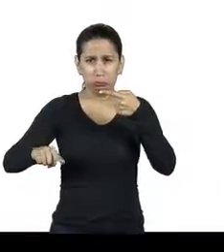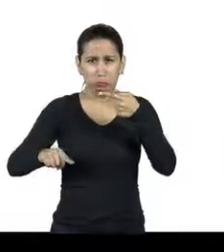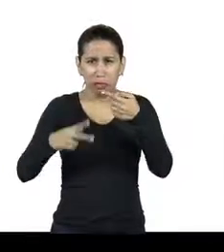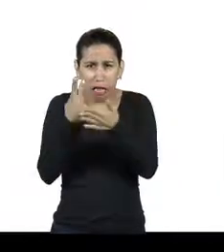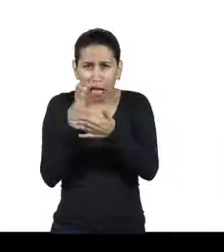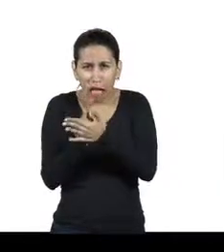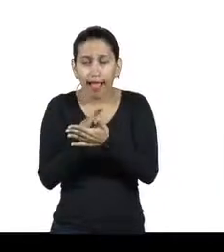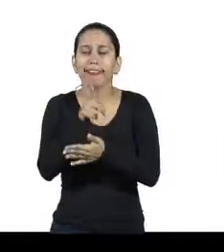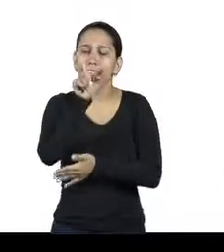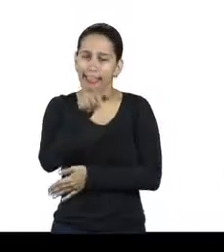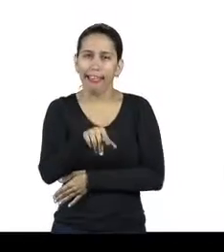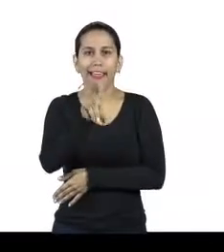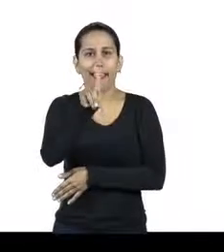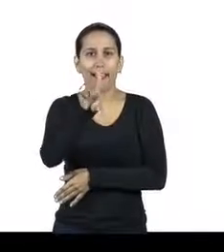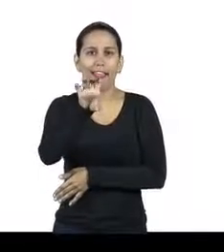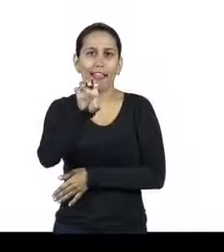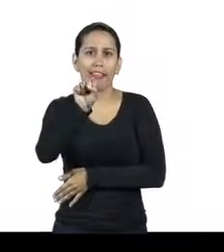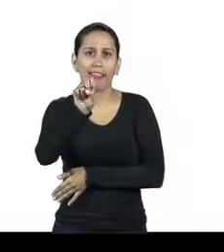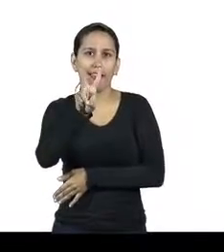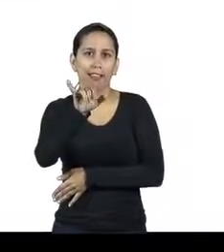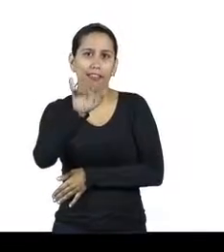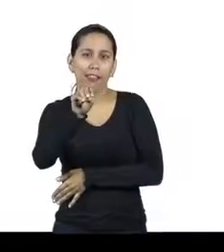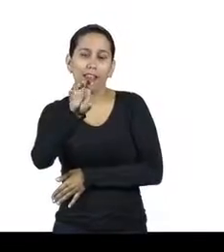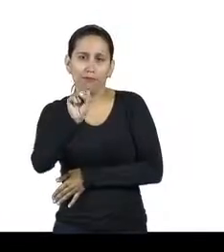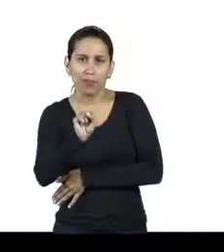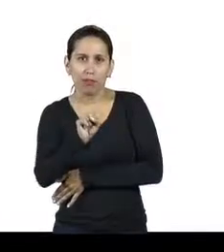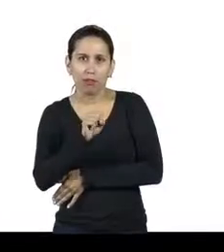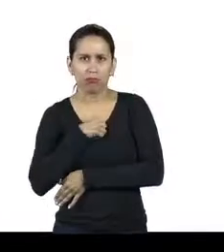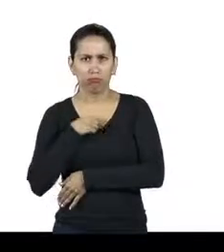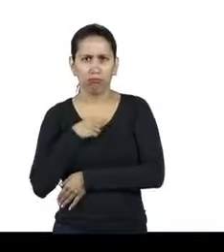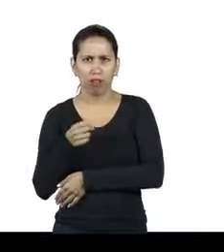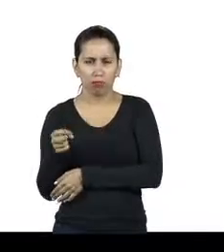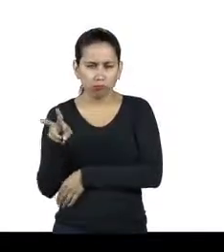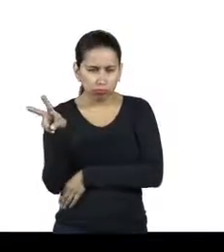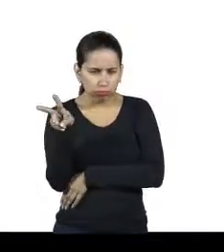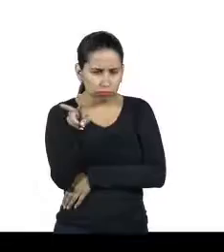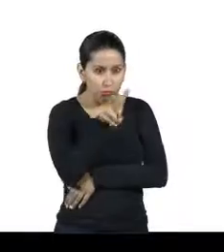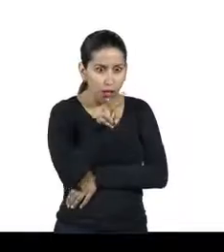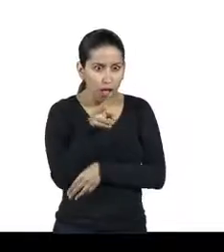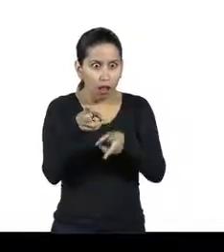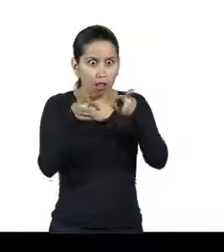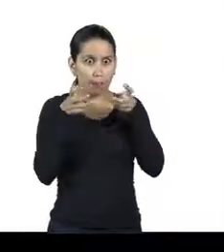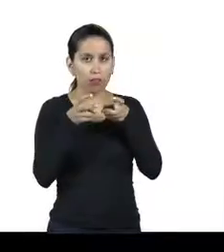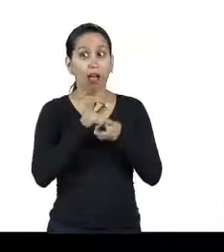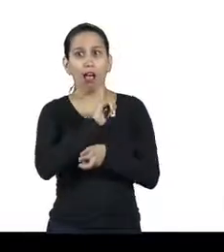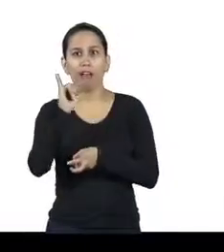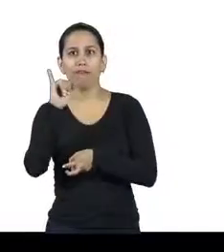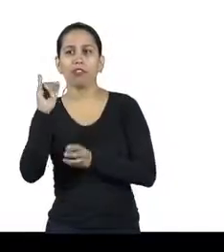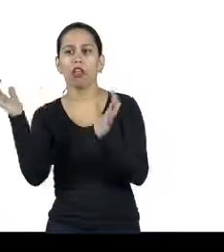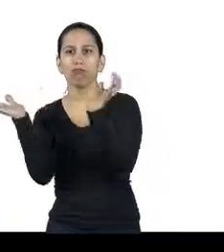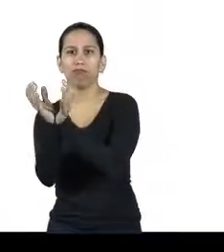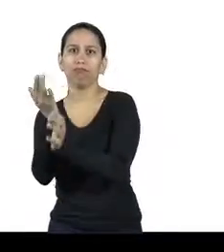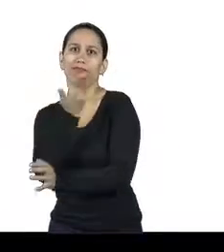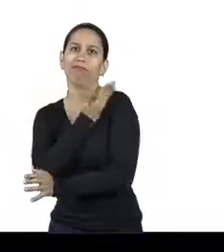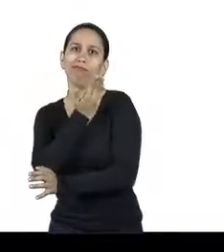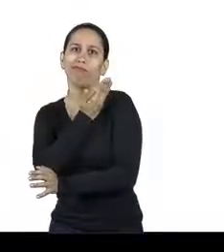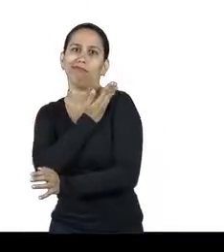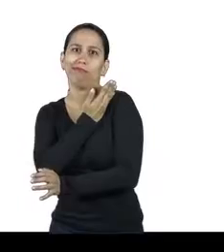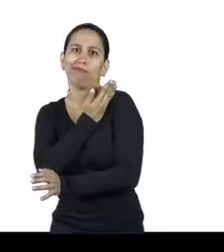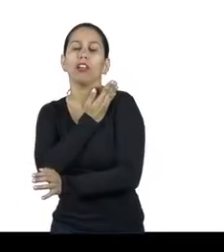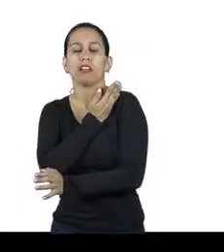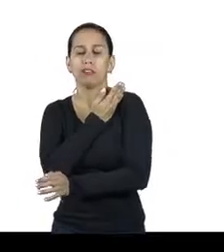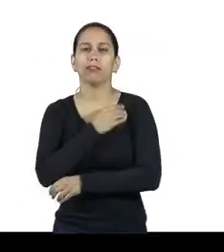procedimento é um desvio. Observou e identificou o desvio? Oriente seus colegas, caso estejam fazendo algo fora do